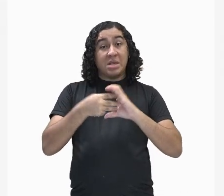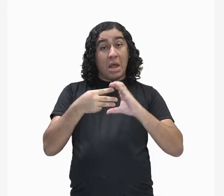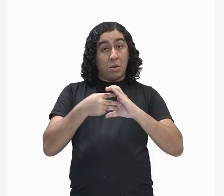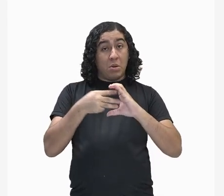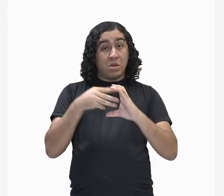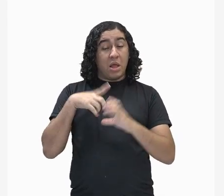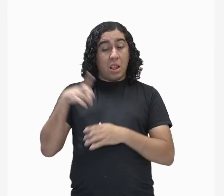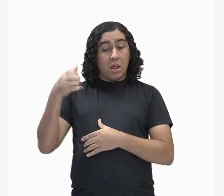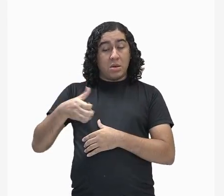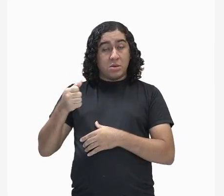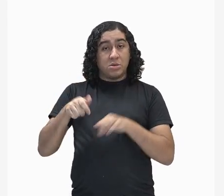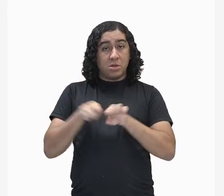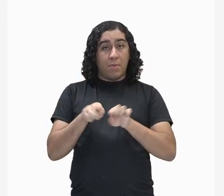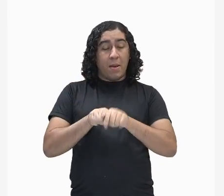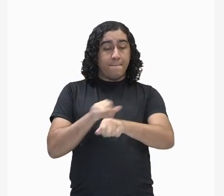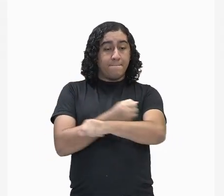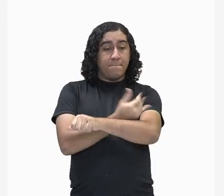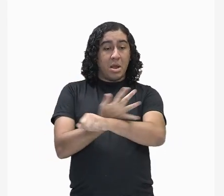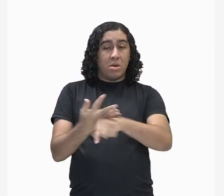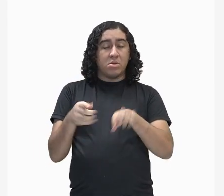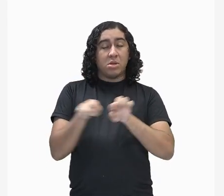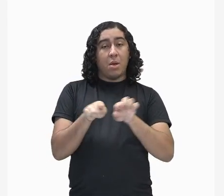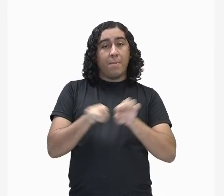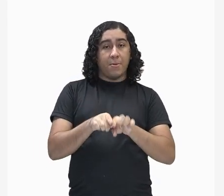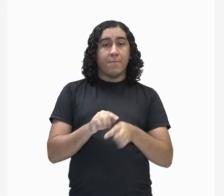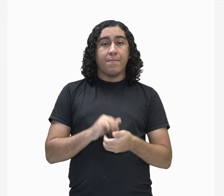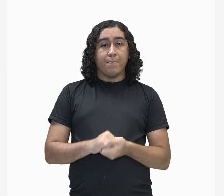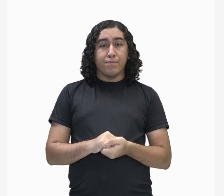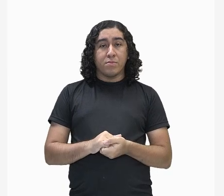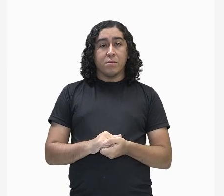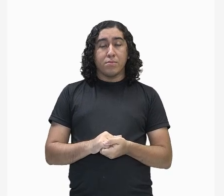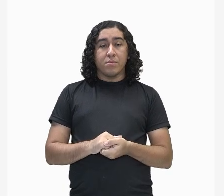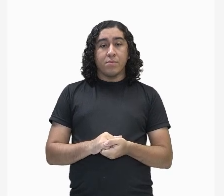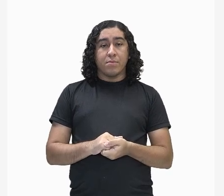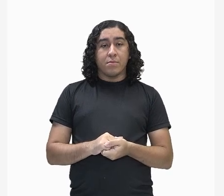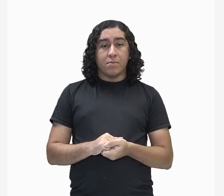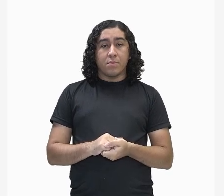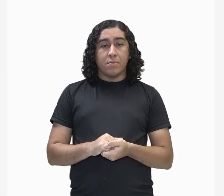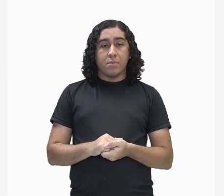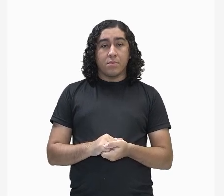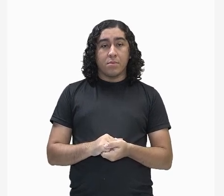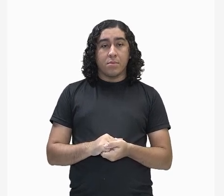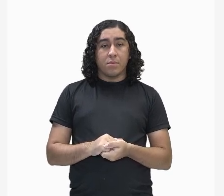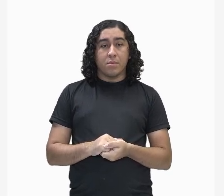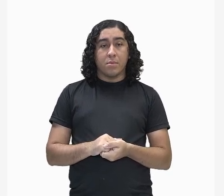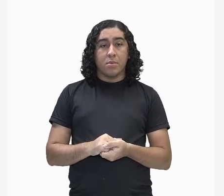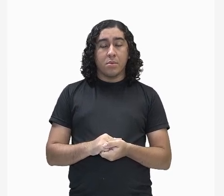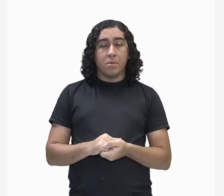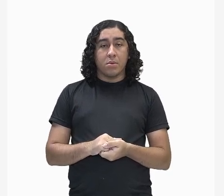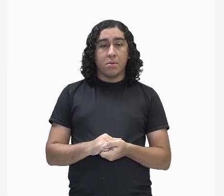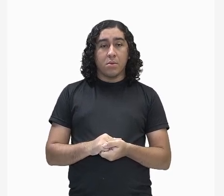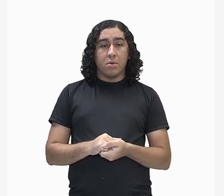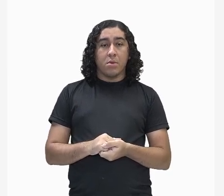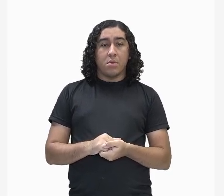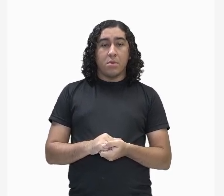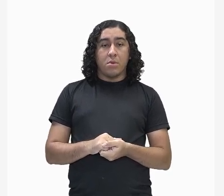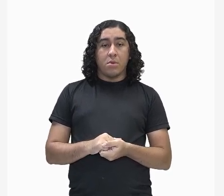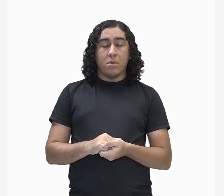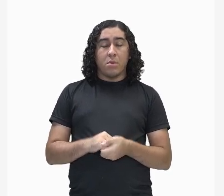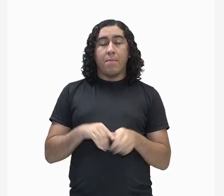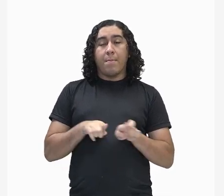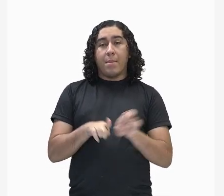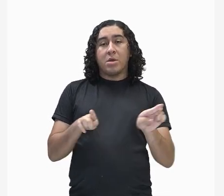também, né? Além de outras glândulas que fazem parte ali da sua epiderme. Mas a gente trouxe aqui como principal referência